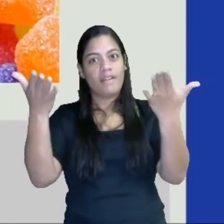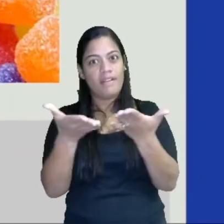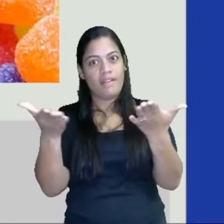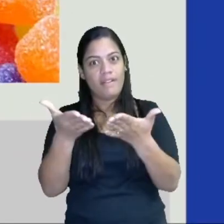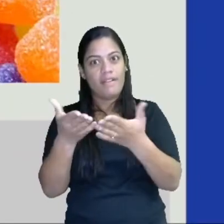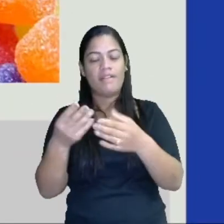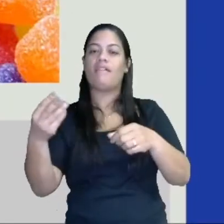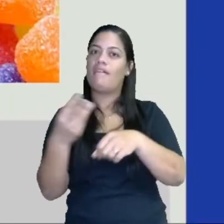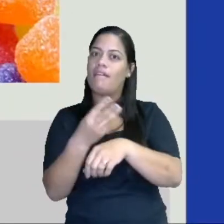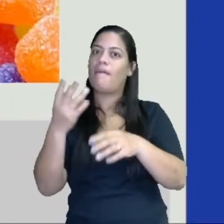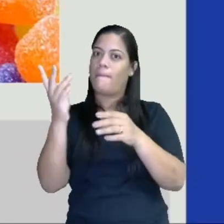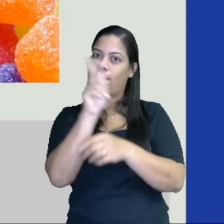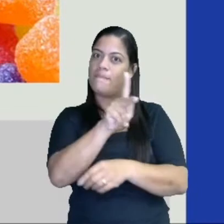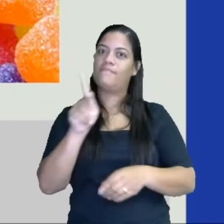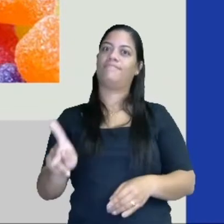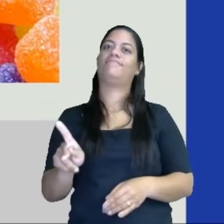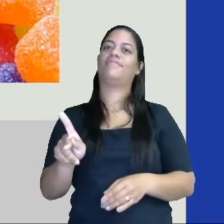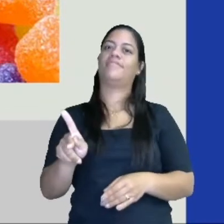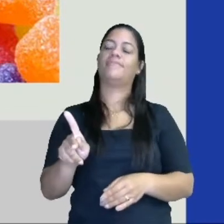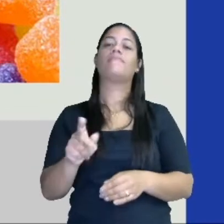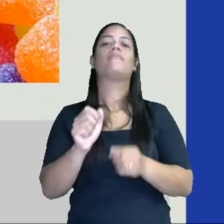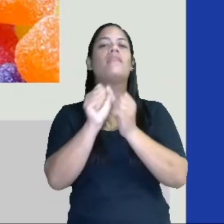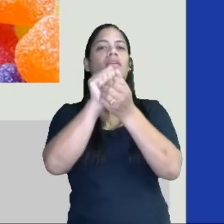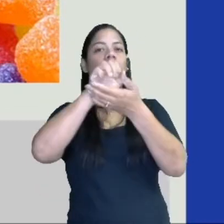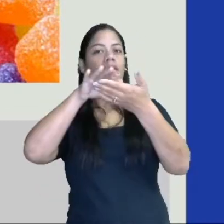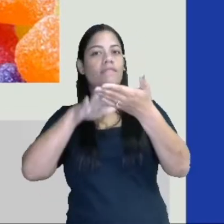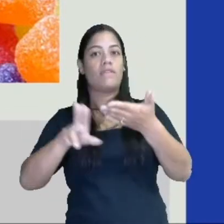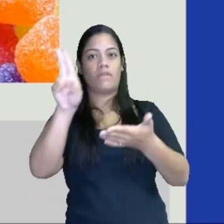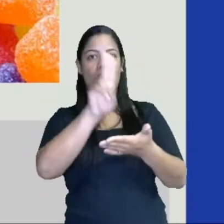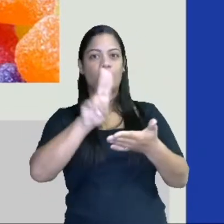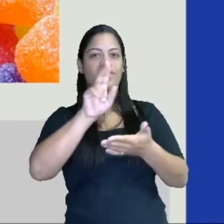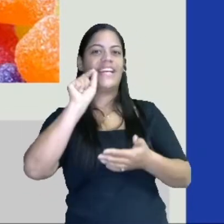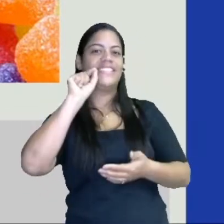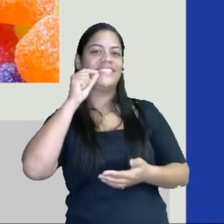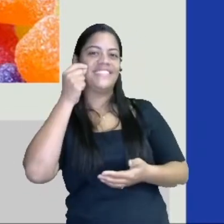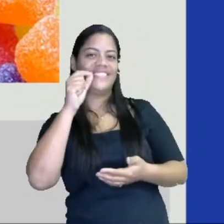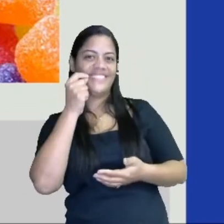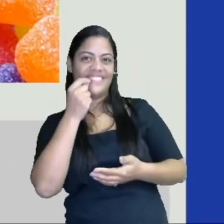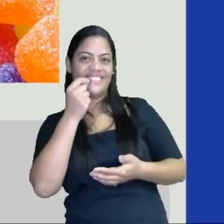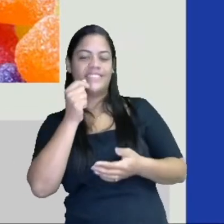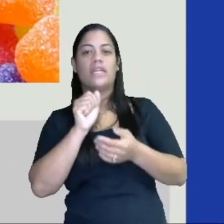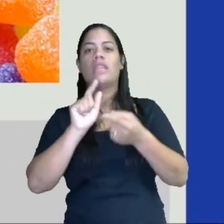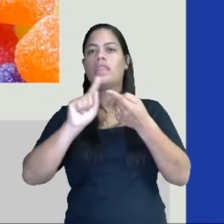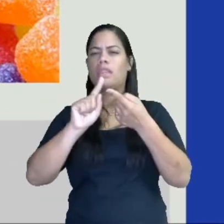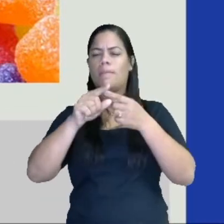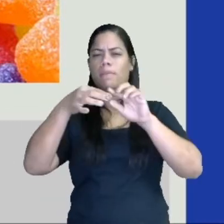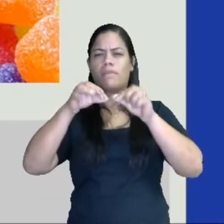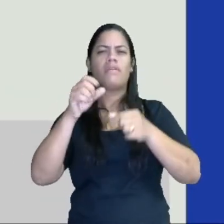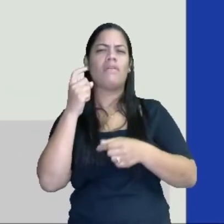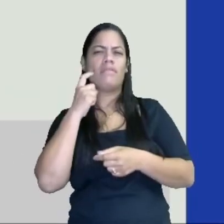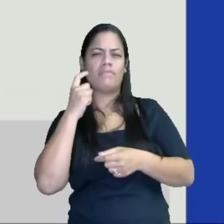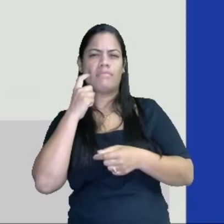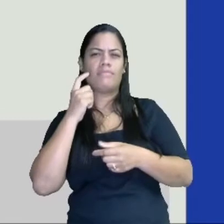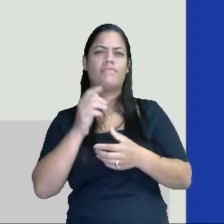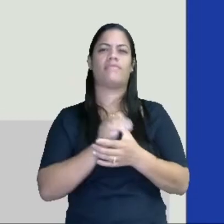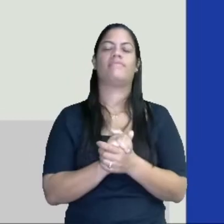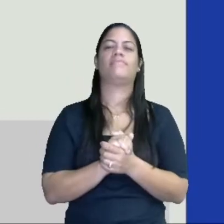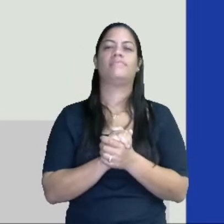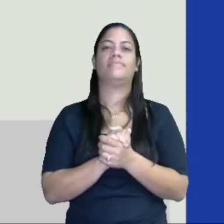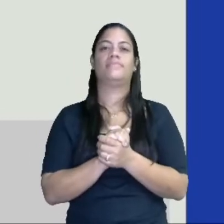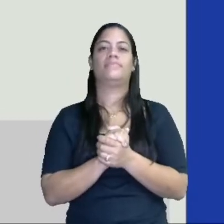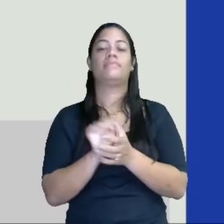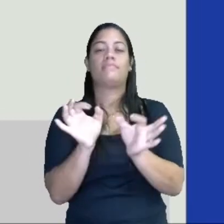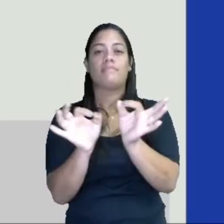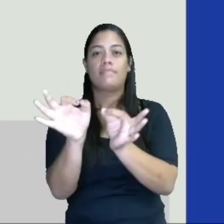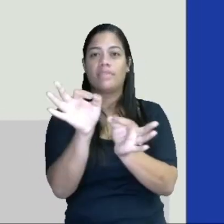atividade dinâmica. Para essa atividade, iremos utilizar palitos de dentes e jujubas.